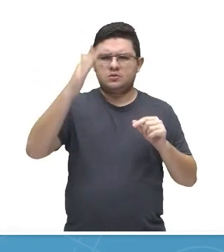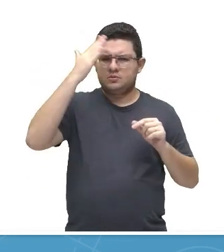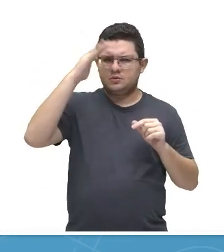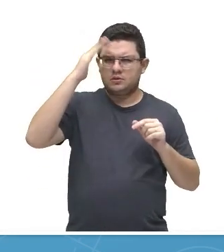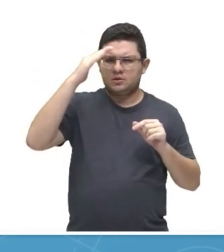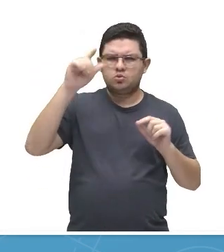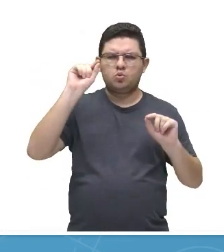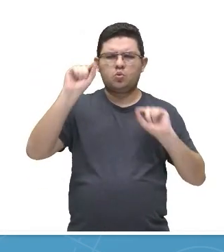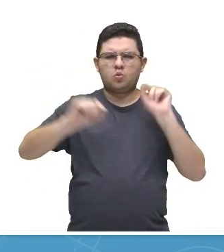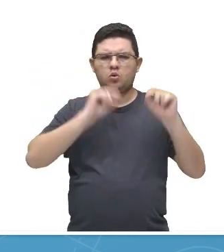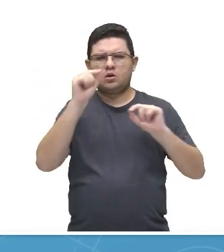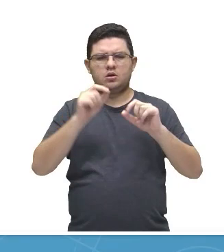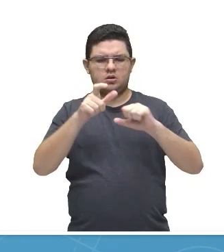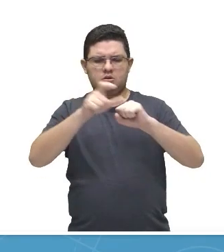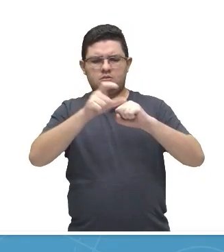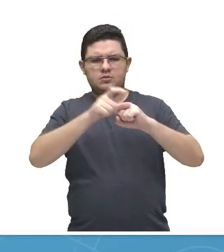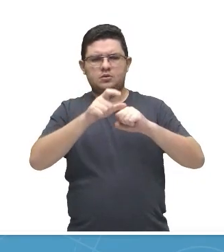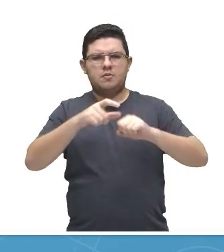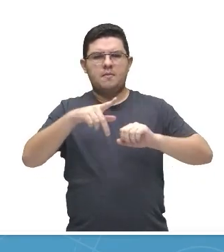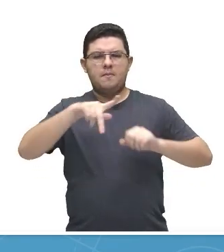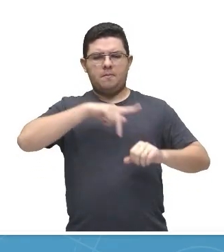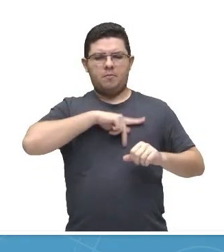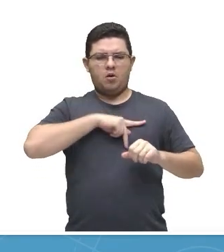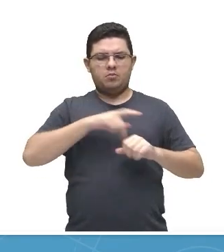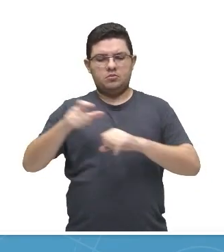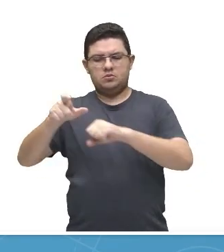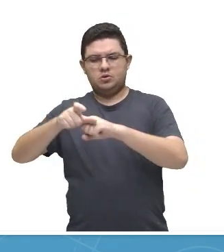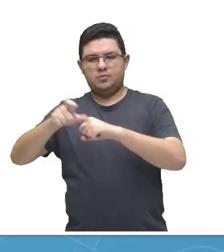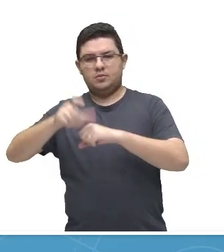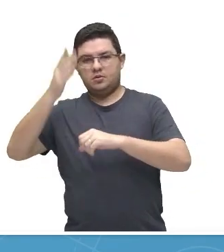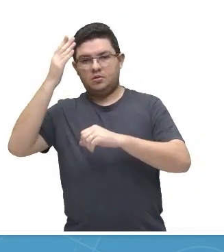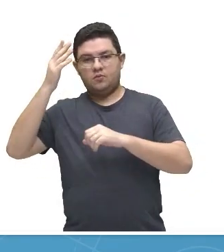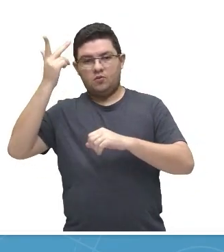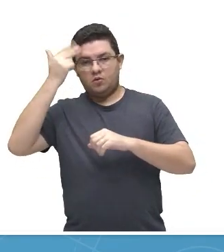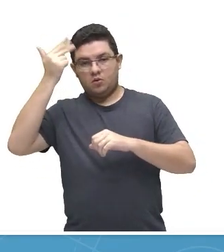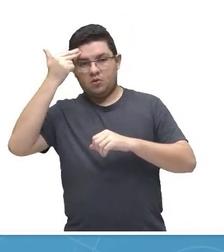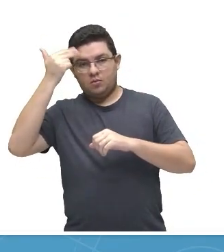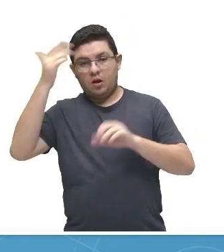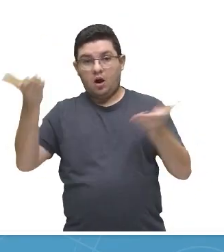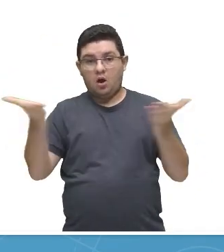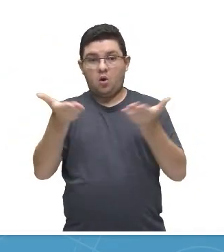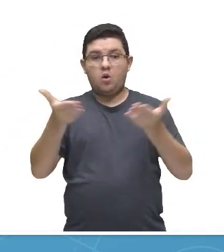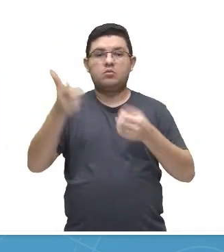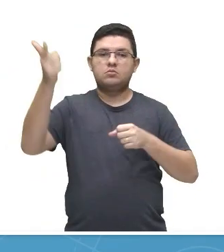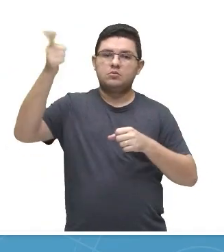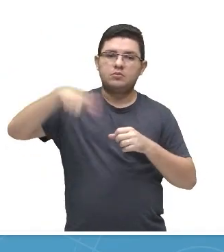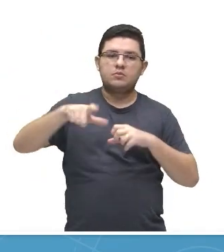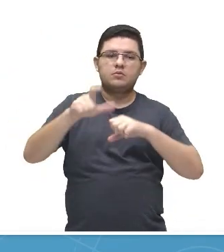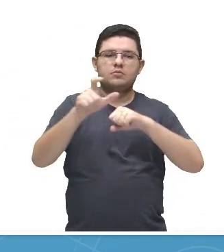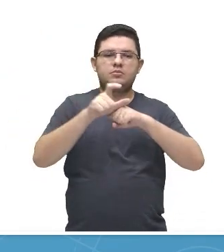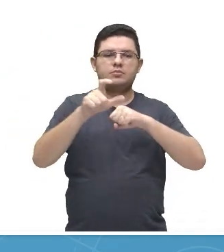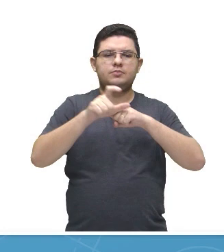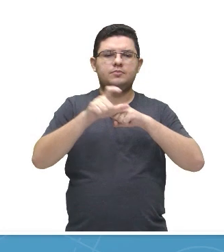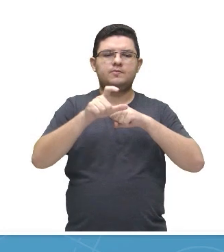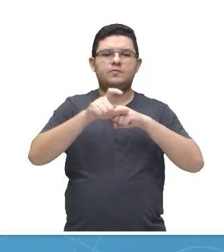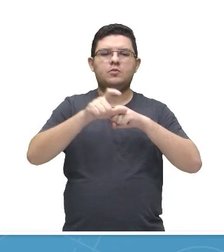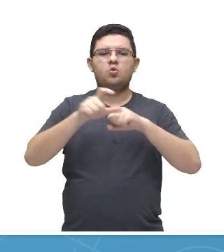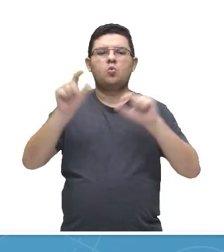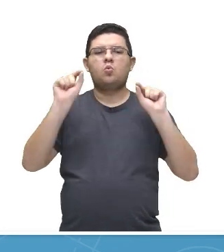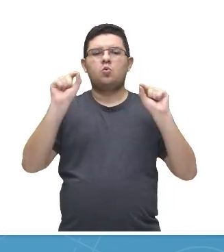substantivo próprio e o substantivo comum. Vamos adiante? Vamos compreender, então, o próximo tipo de